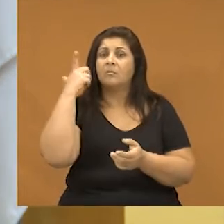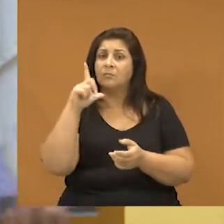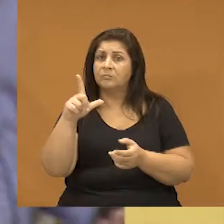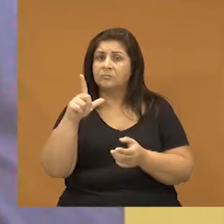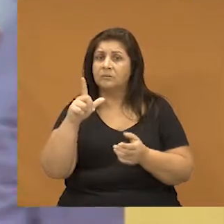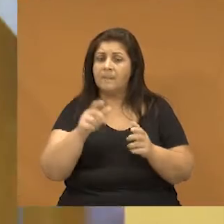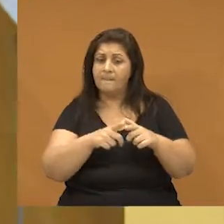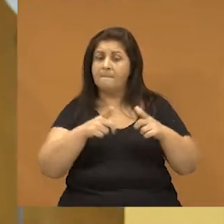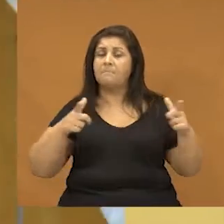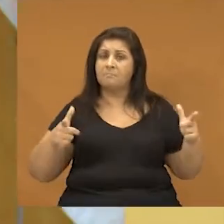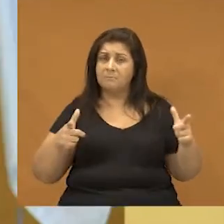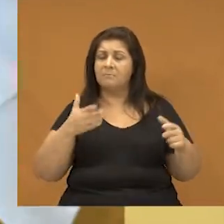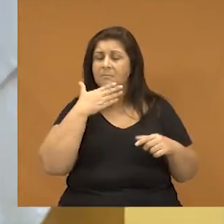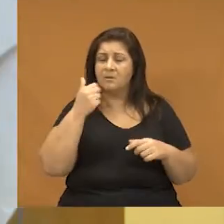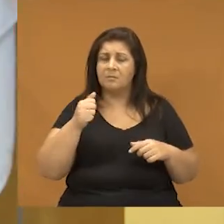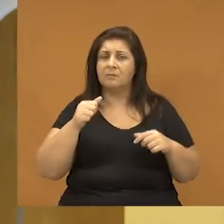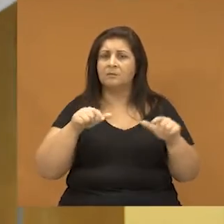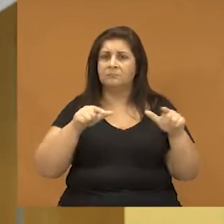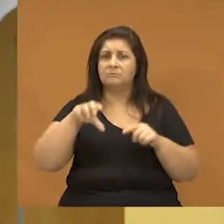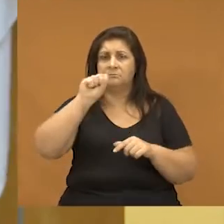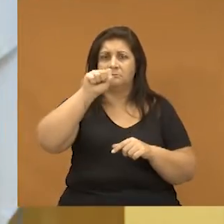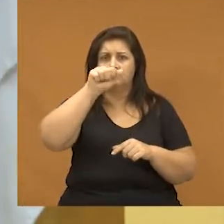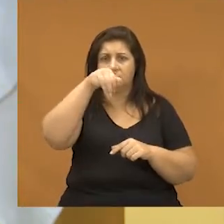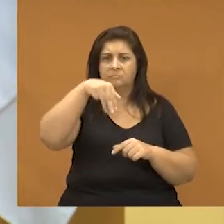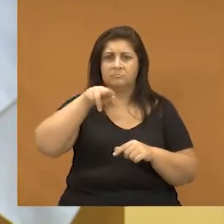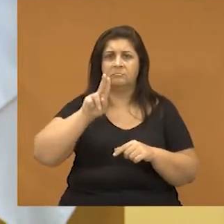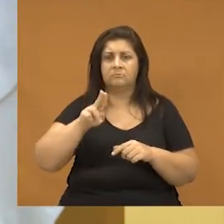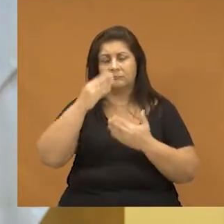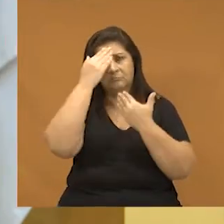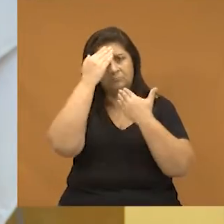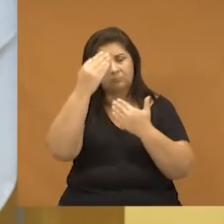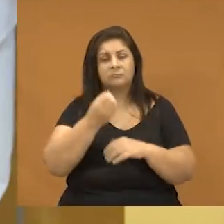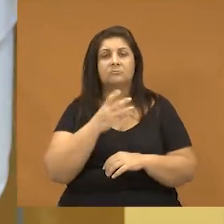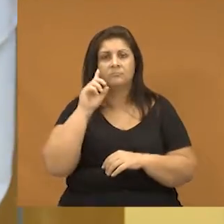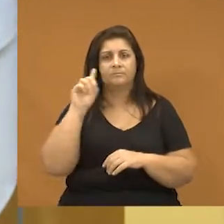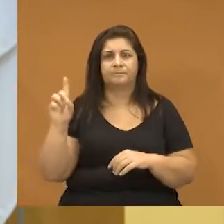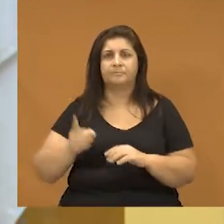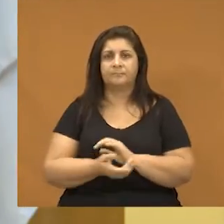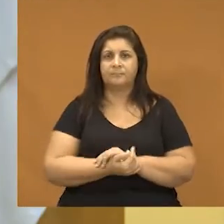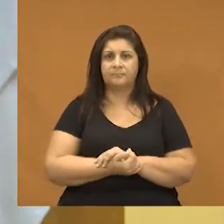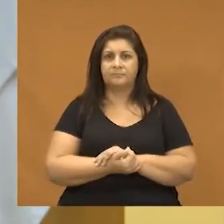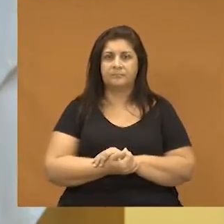essa ampliação no serviço do SAMU. Muito obrigado a todos e um bom dia.